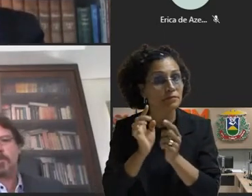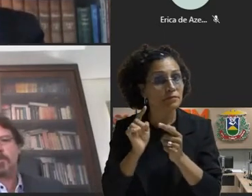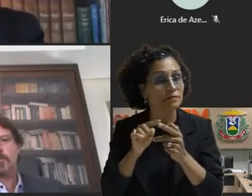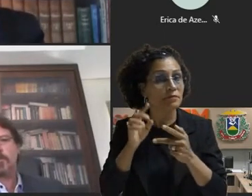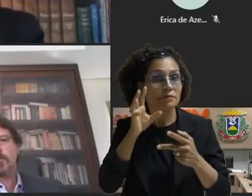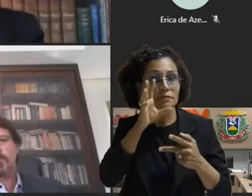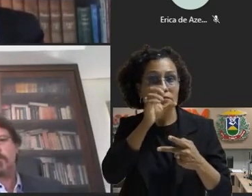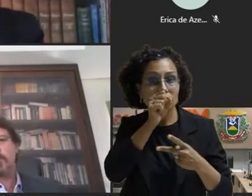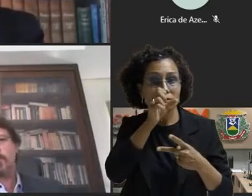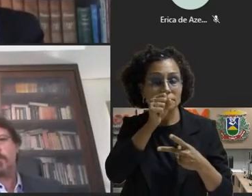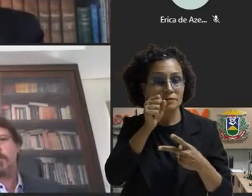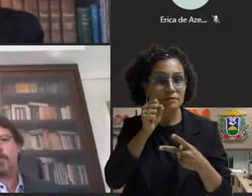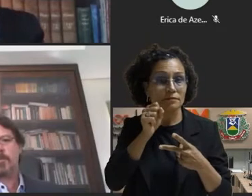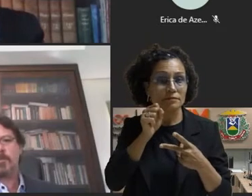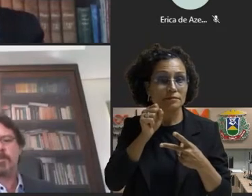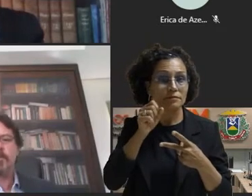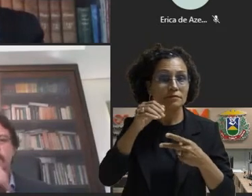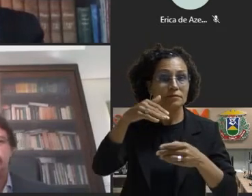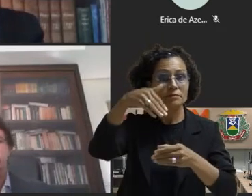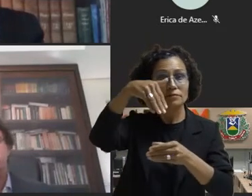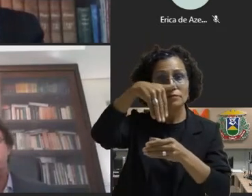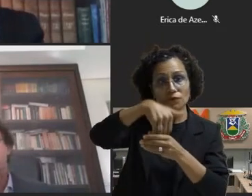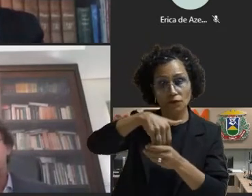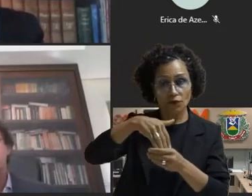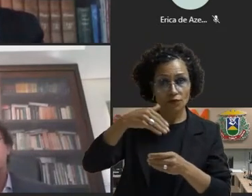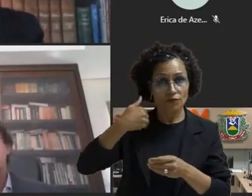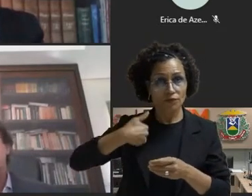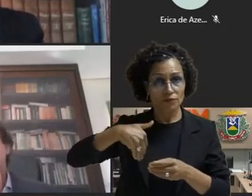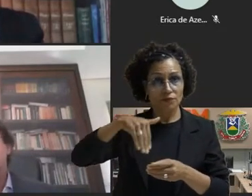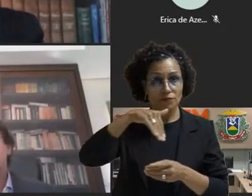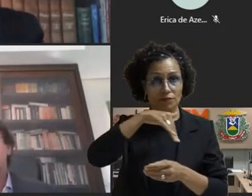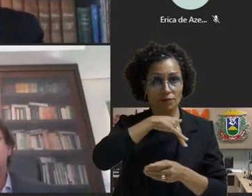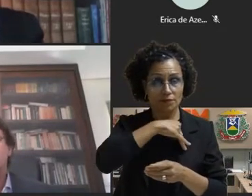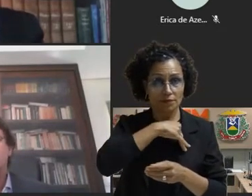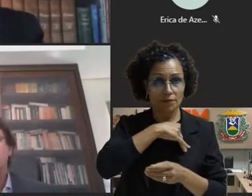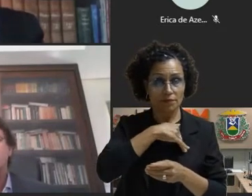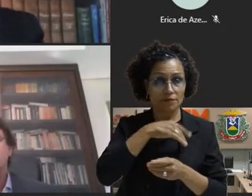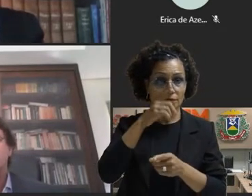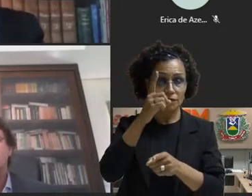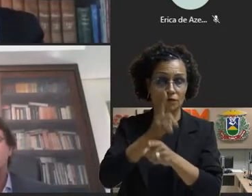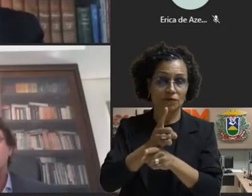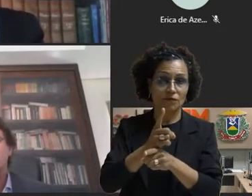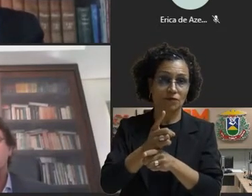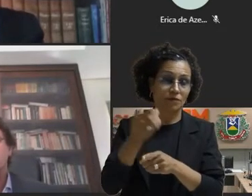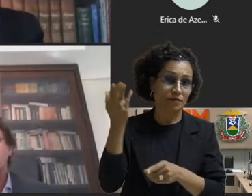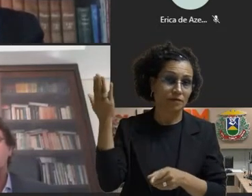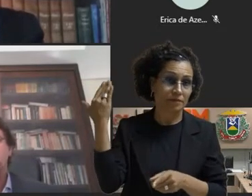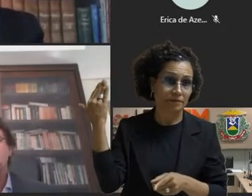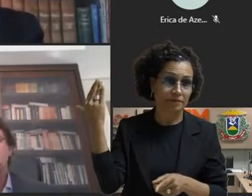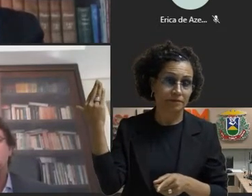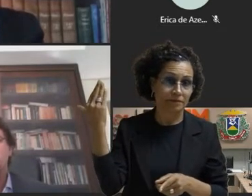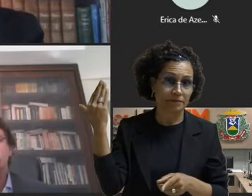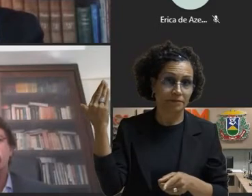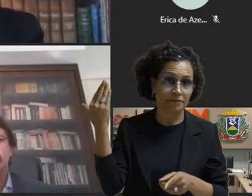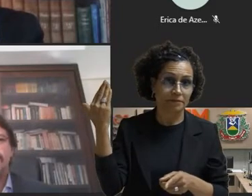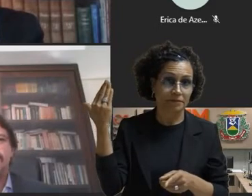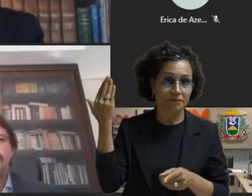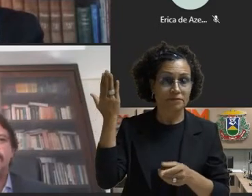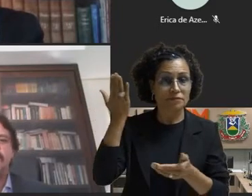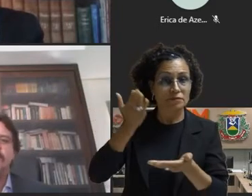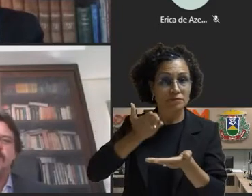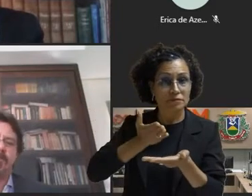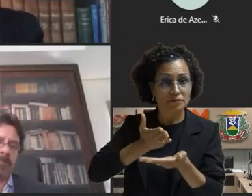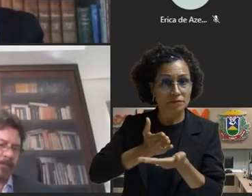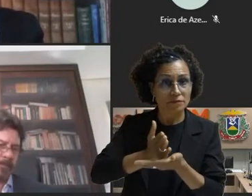sábado, que é um voto nosso, do encontro passado, uma homologação